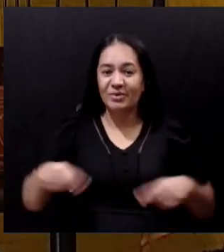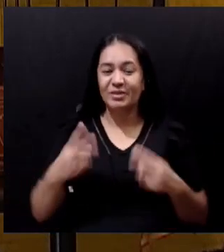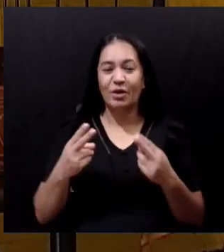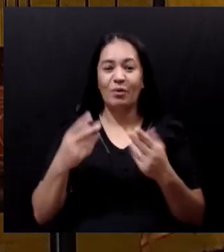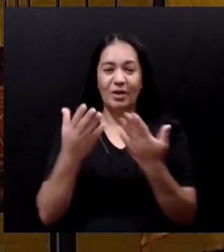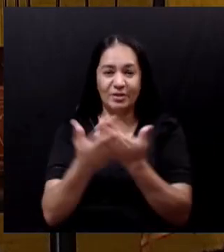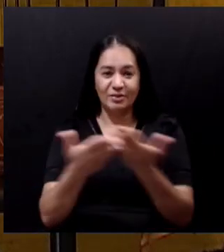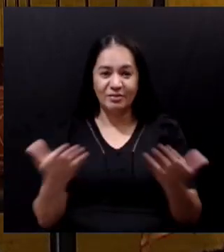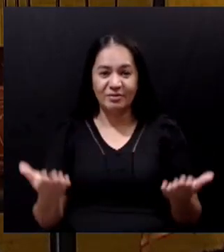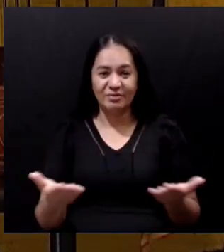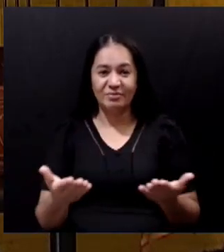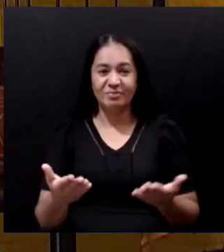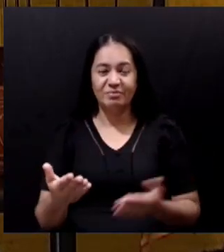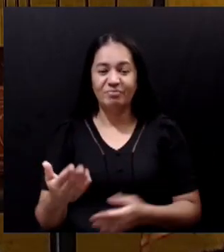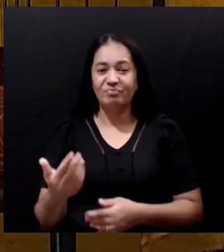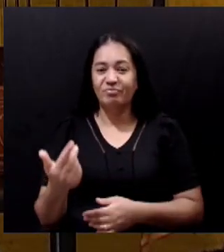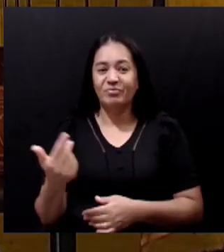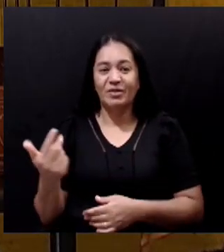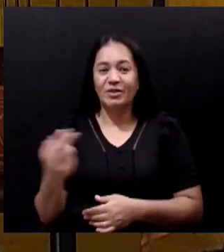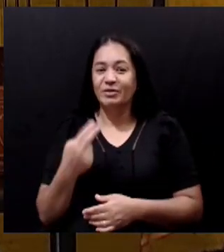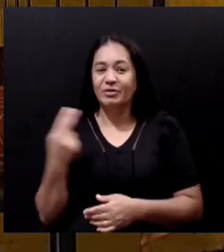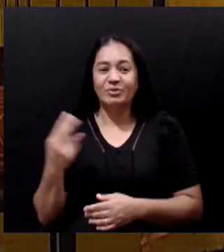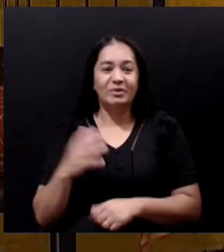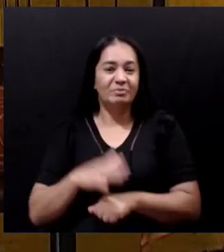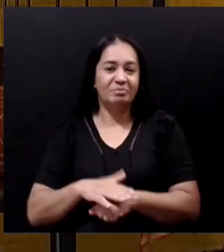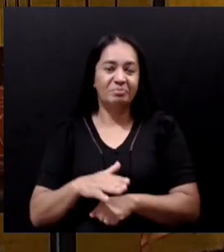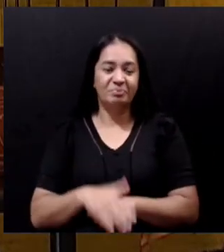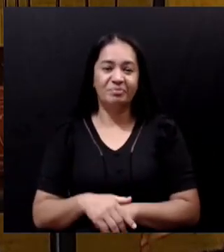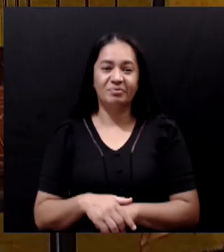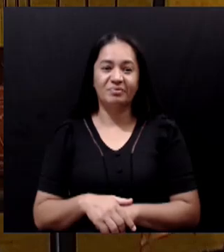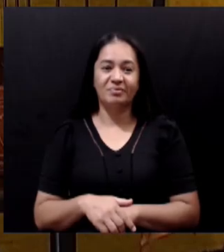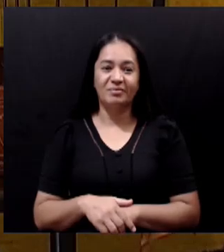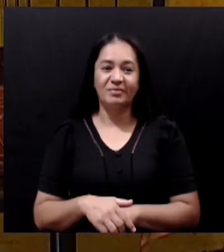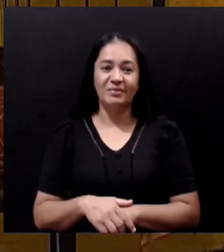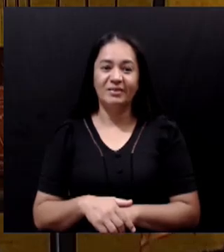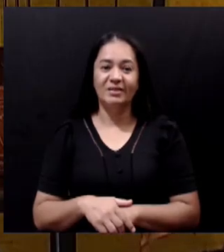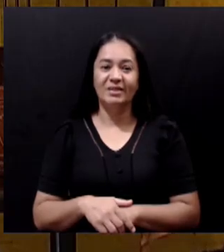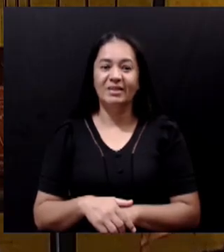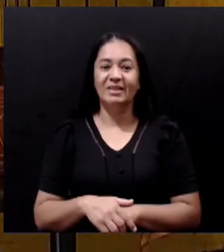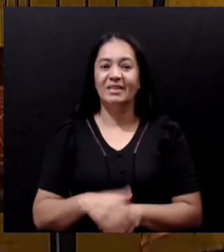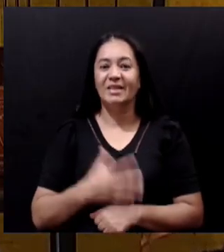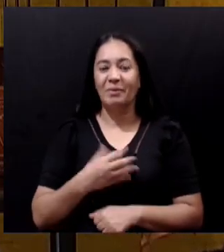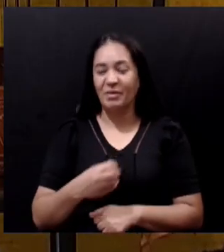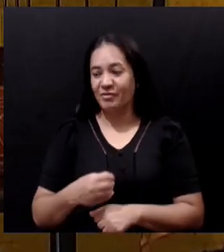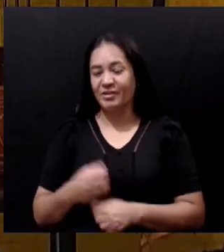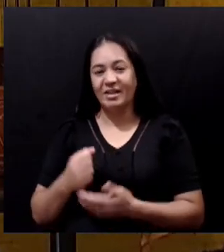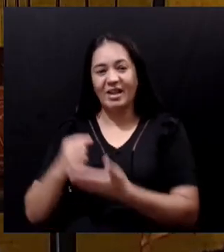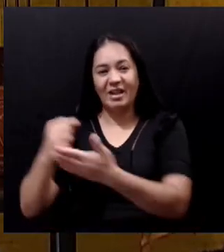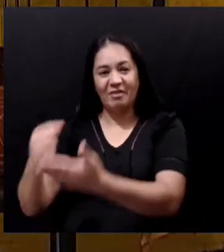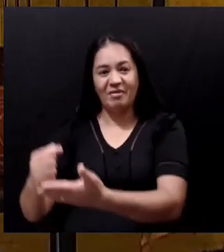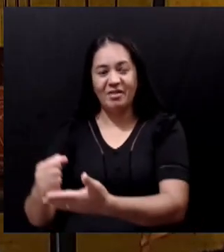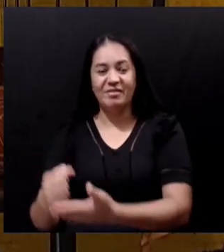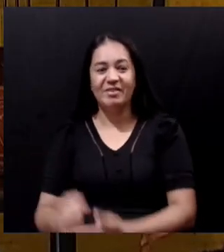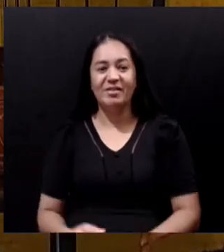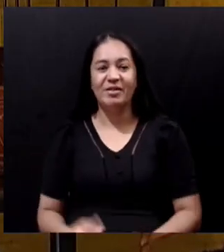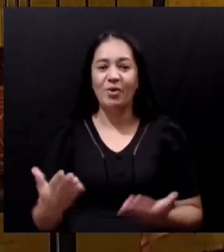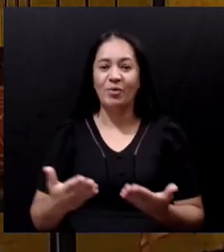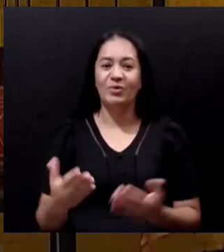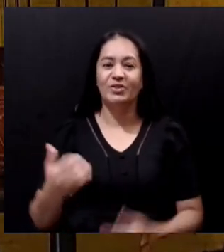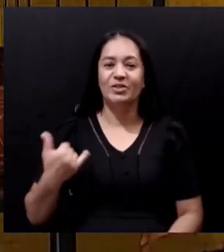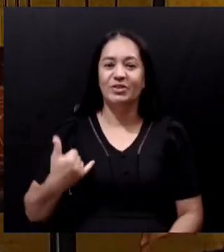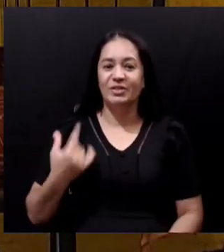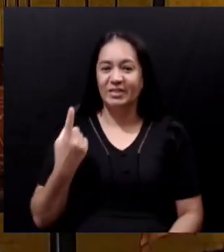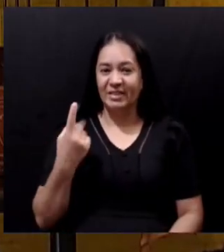não tenho muito o que fazer. E a Isadora fazia as entregas de 9 anos, que está ali. Hoje tem 15 anos, hoje é o caixa